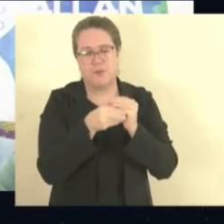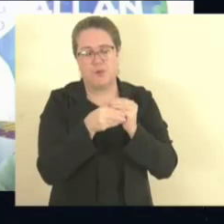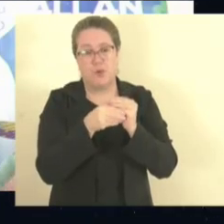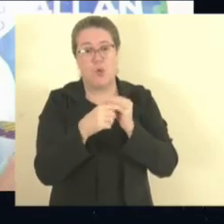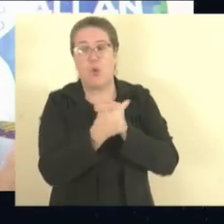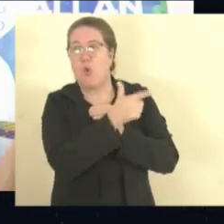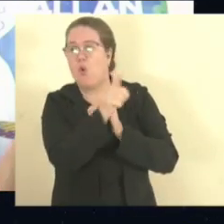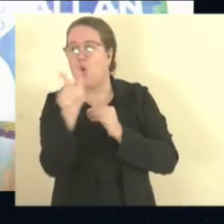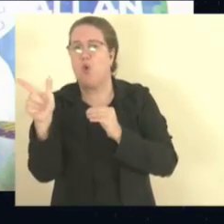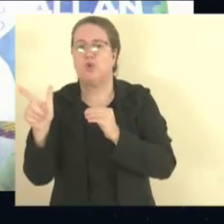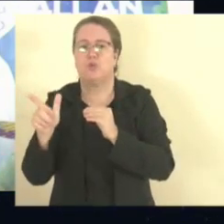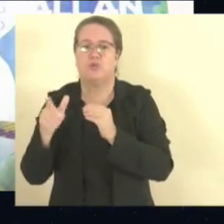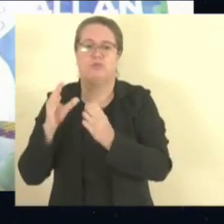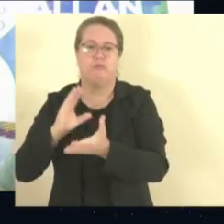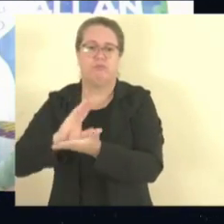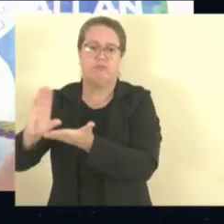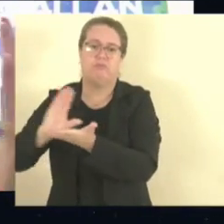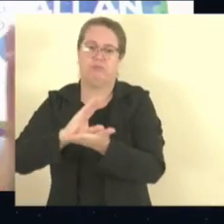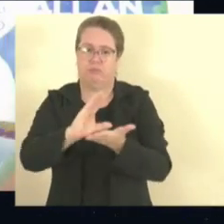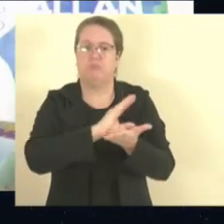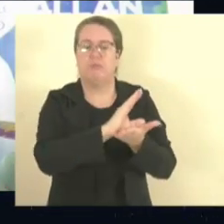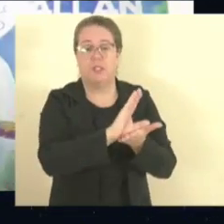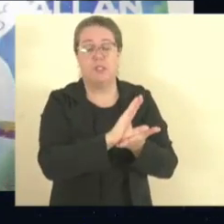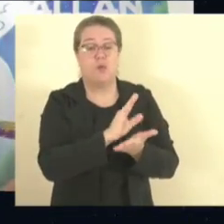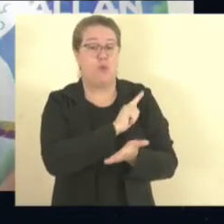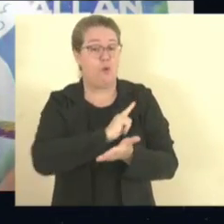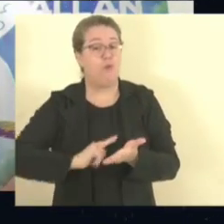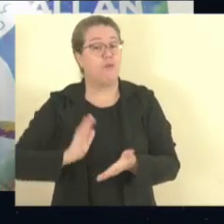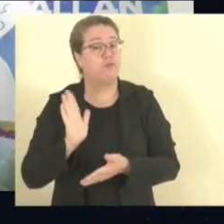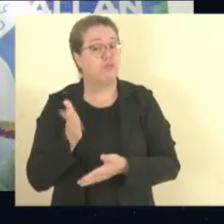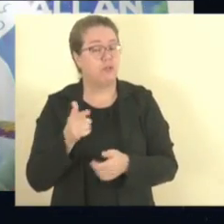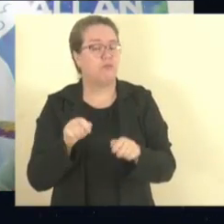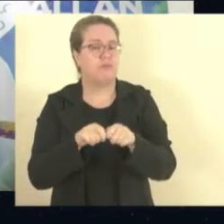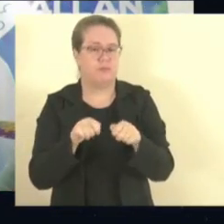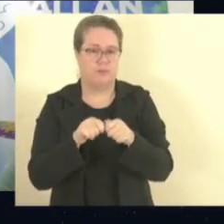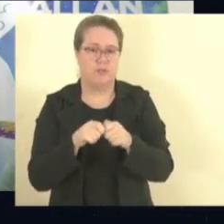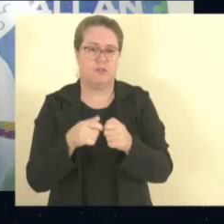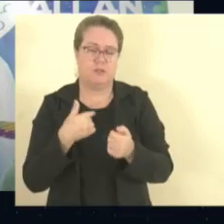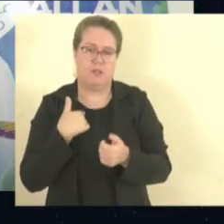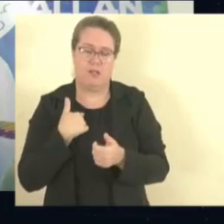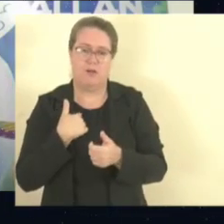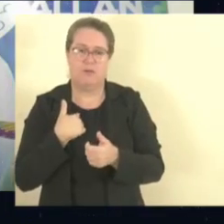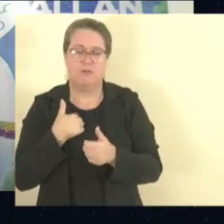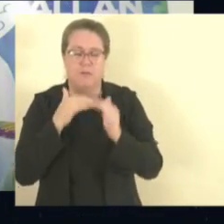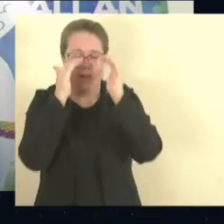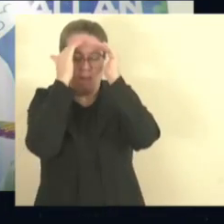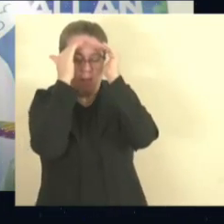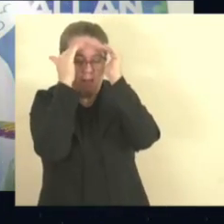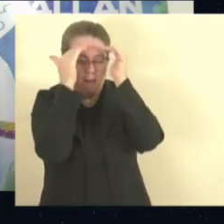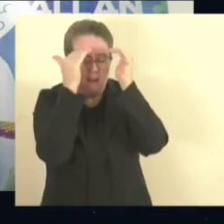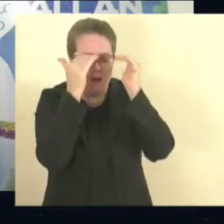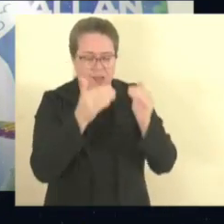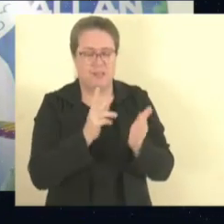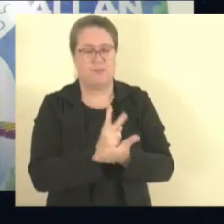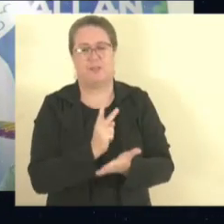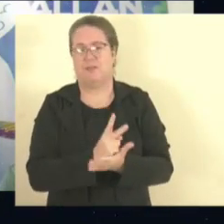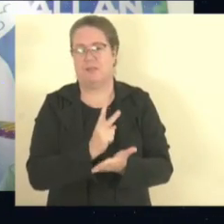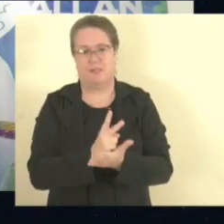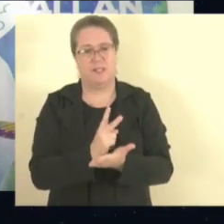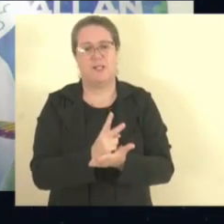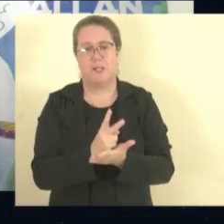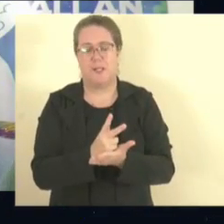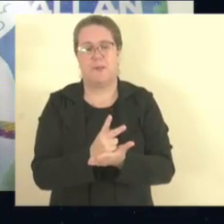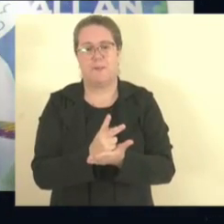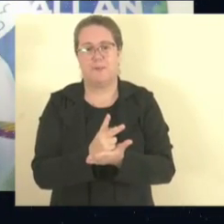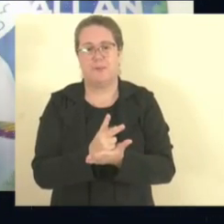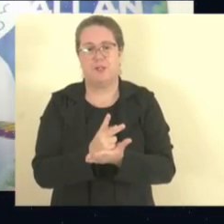que o Poder Executivo vem fazendo nessa infraestrutura. Eu, com máximo respeito, máximo mesmo respeito a